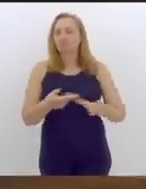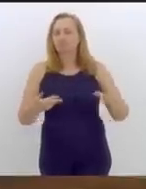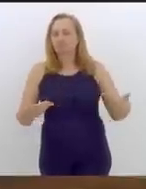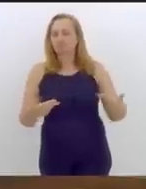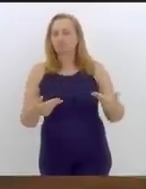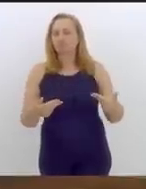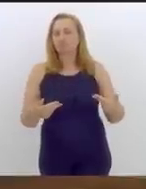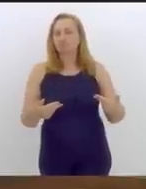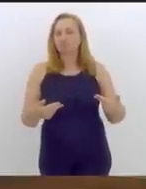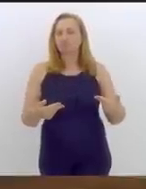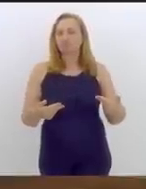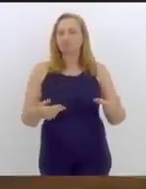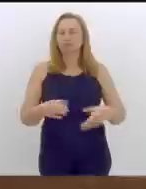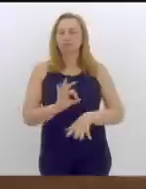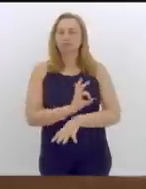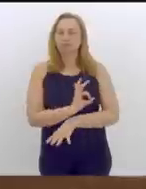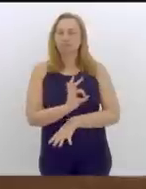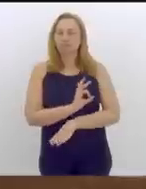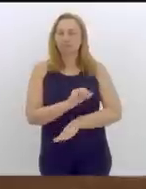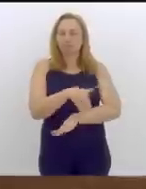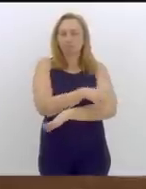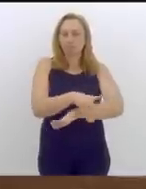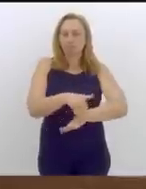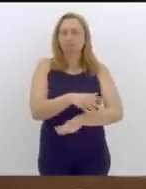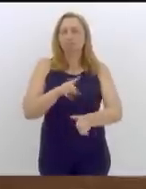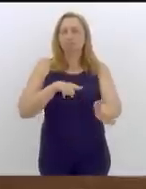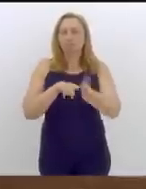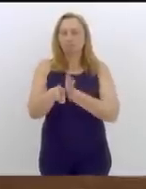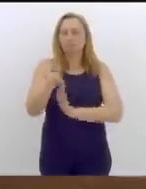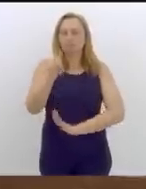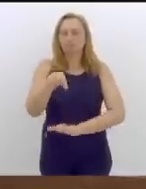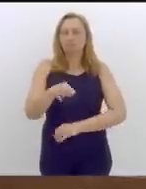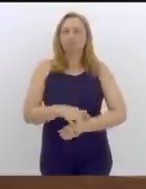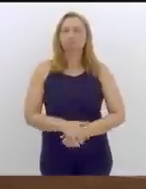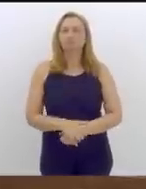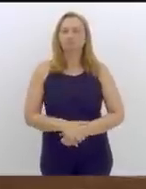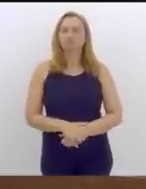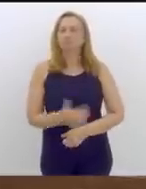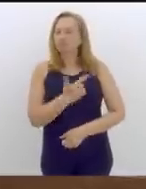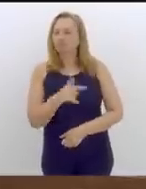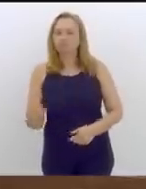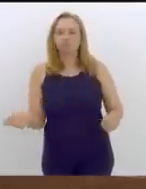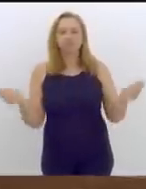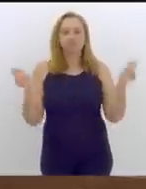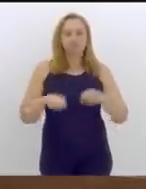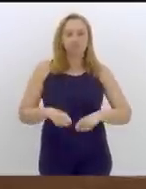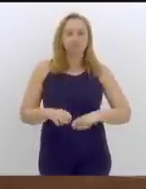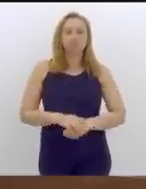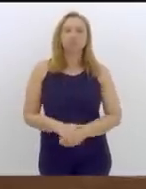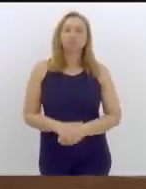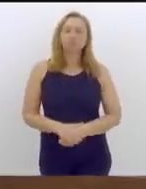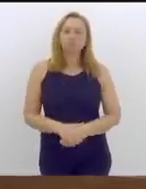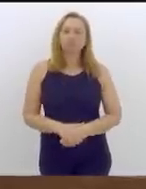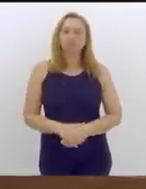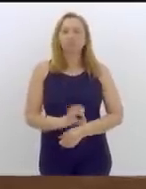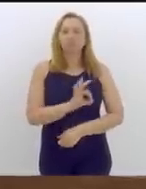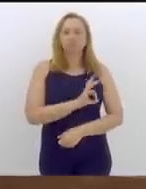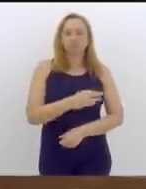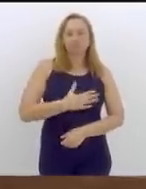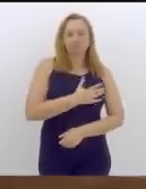Então a primeira pergunta que eu faço é se não existiria a possibilidade da Polícia